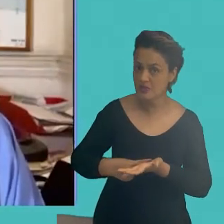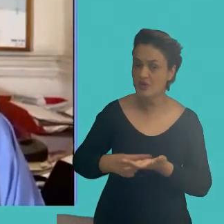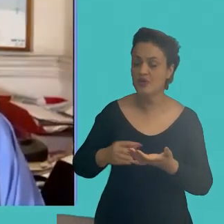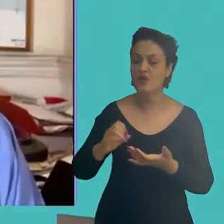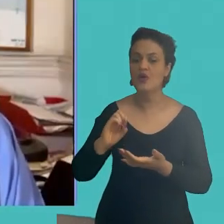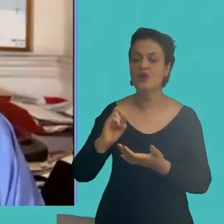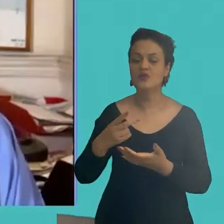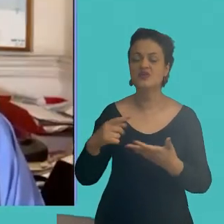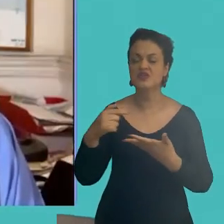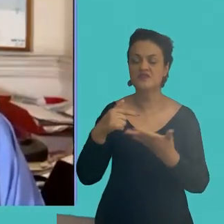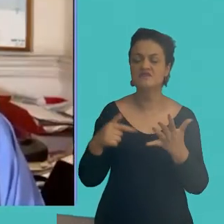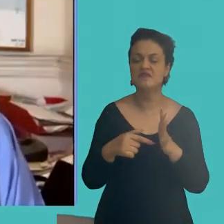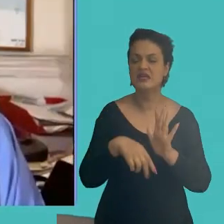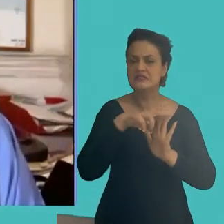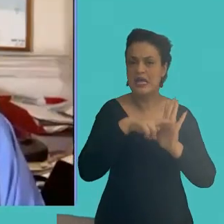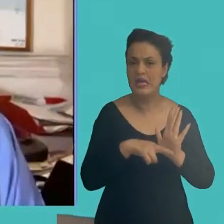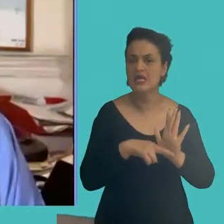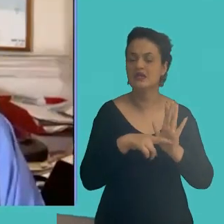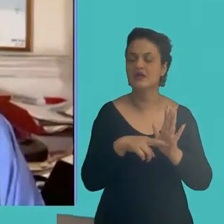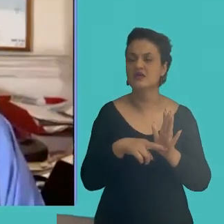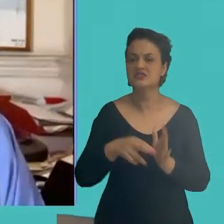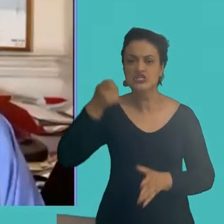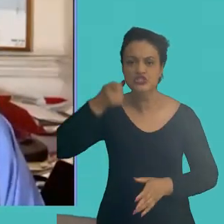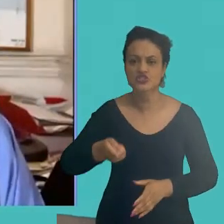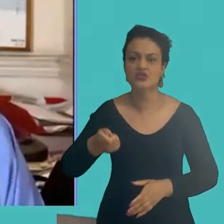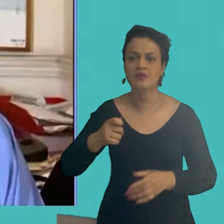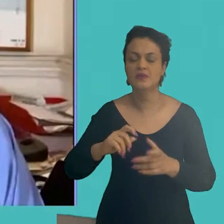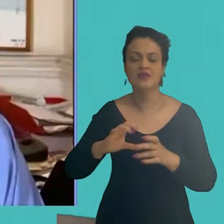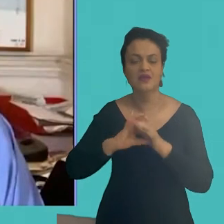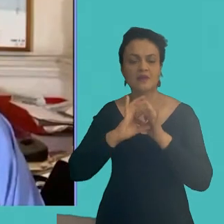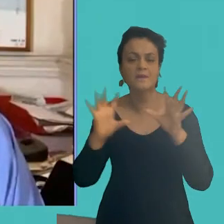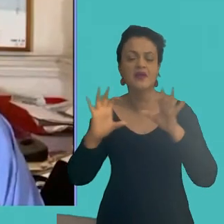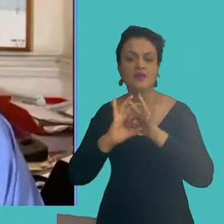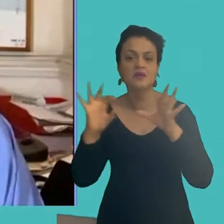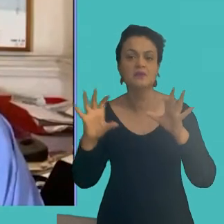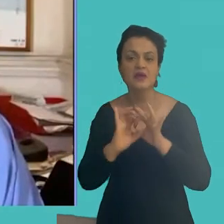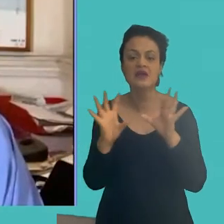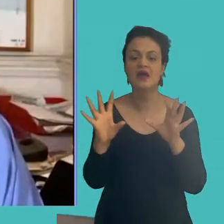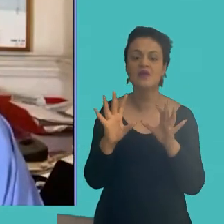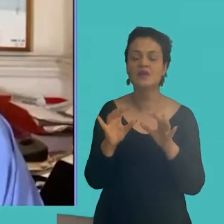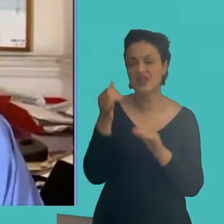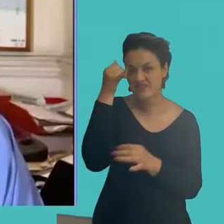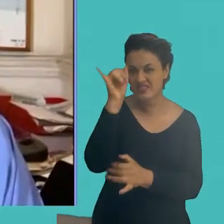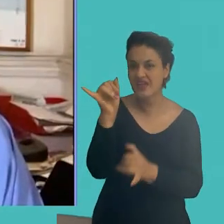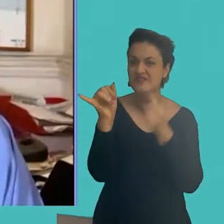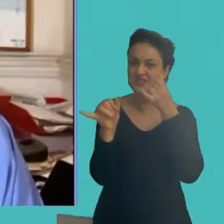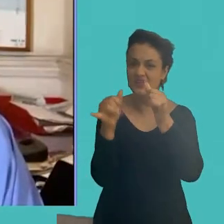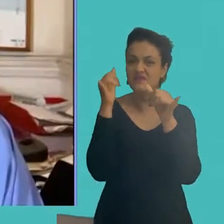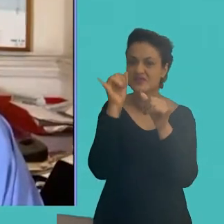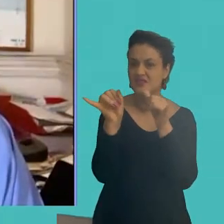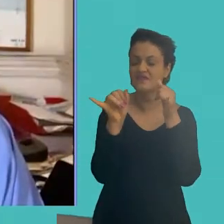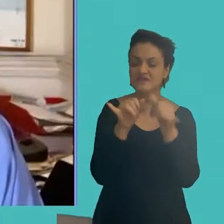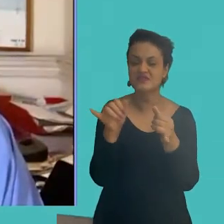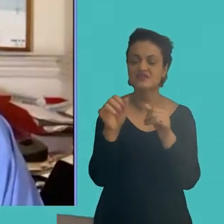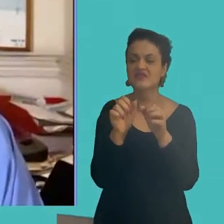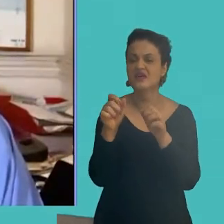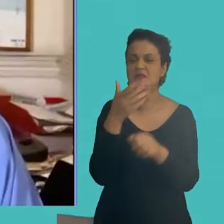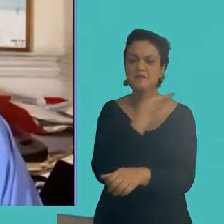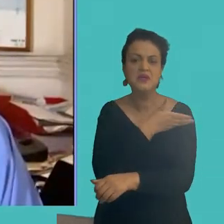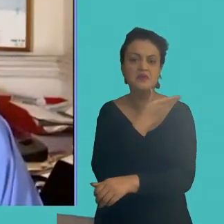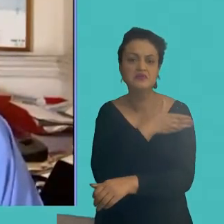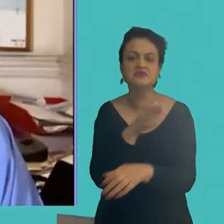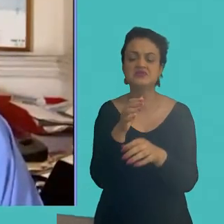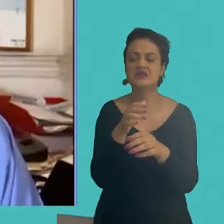abertos, liberais e que tendem a evitar que se propaguem discriminações,